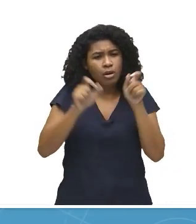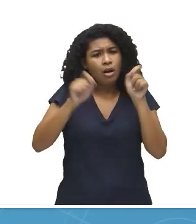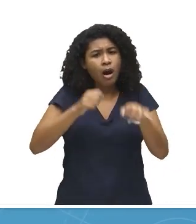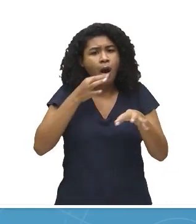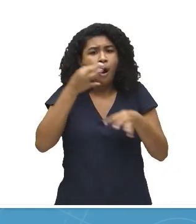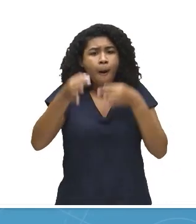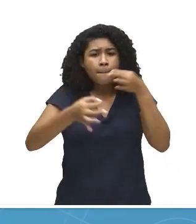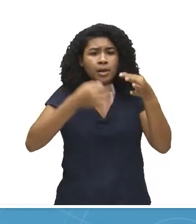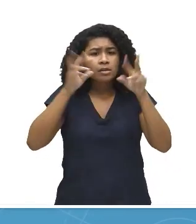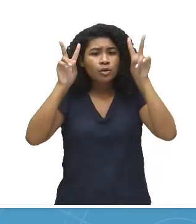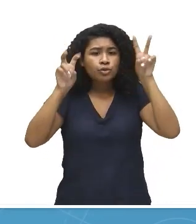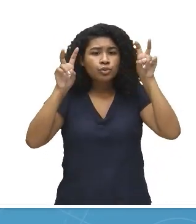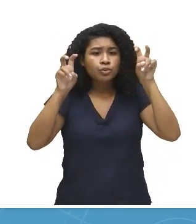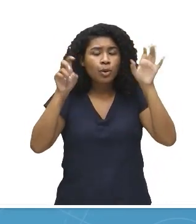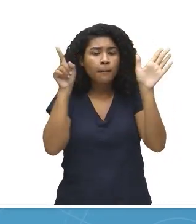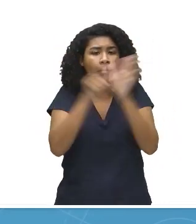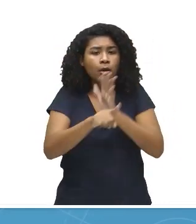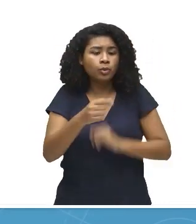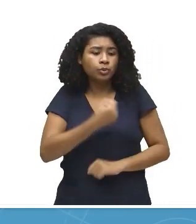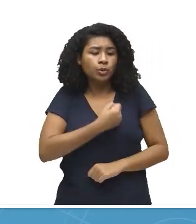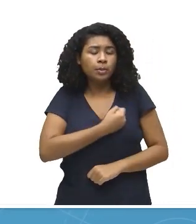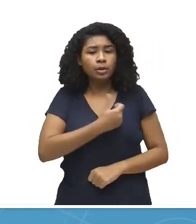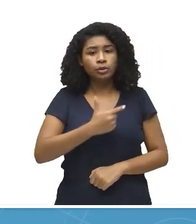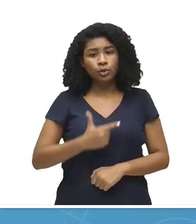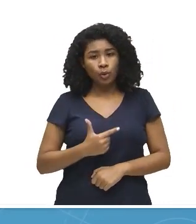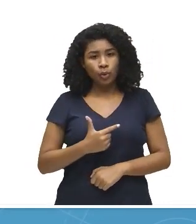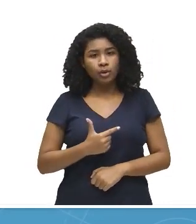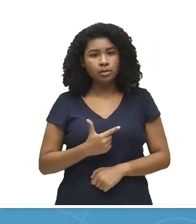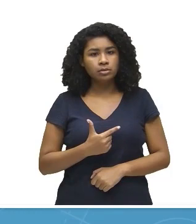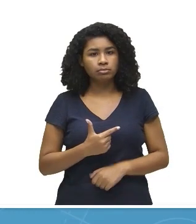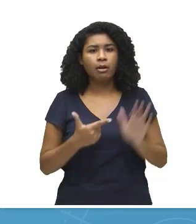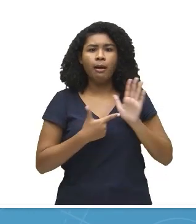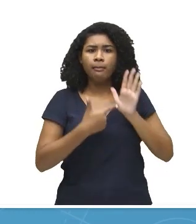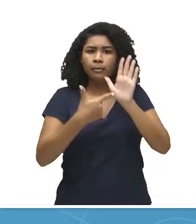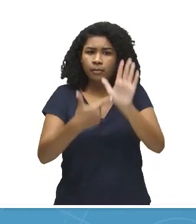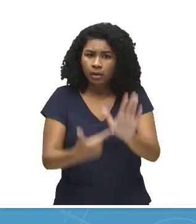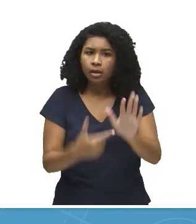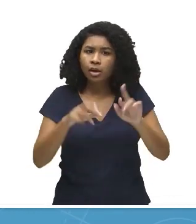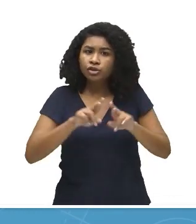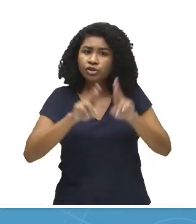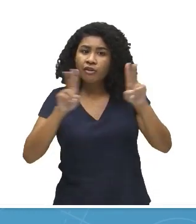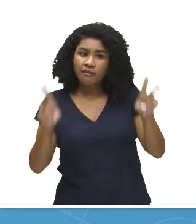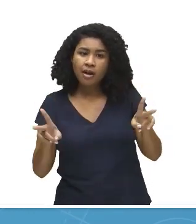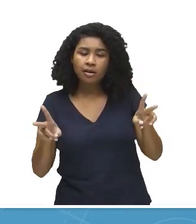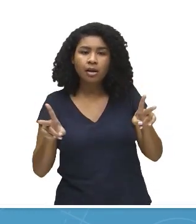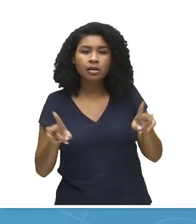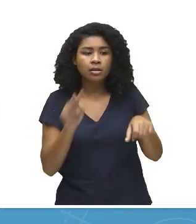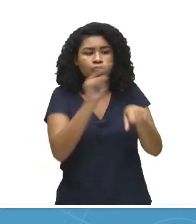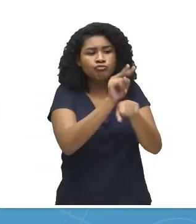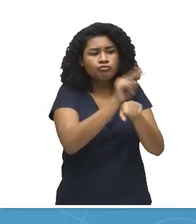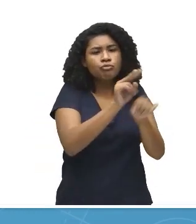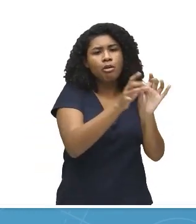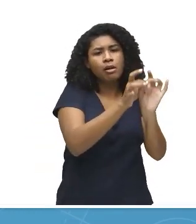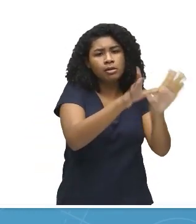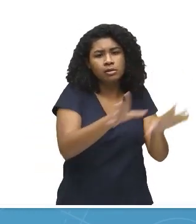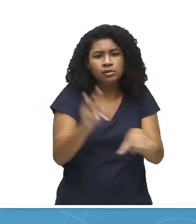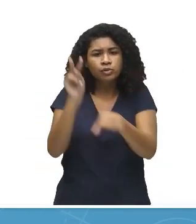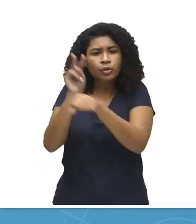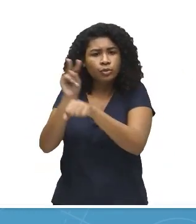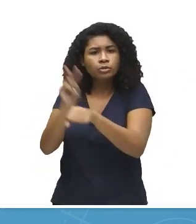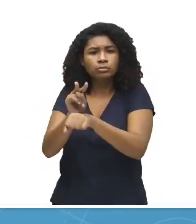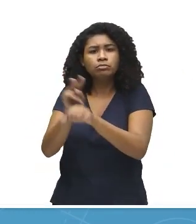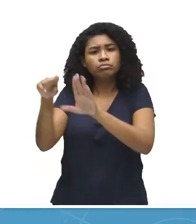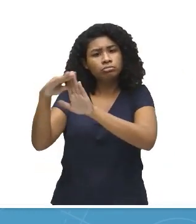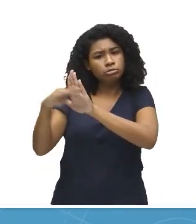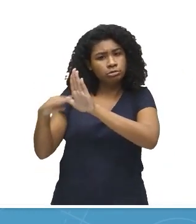questão, né? Com a diferença da preservação ambiental e da conservação ambiental. E na terceira questão, dizer aí um